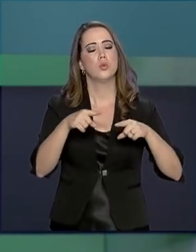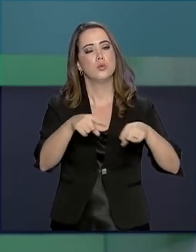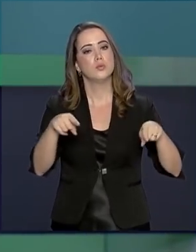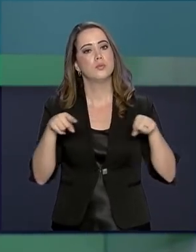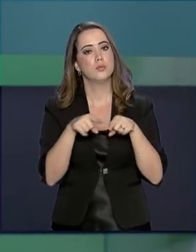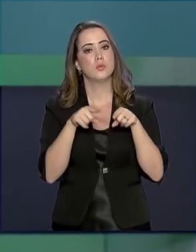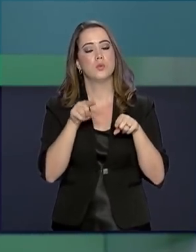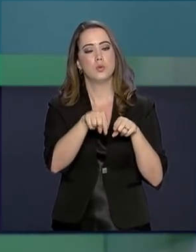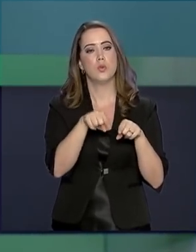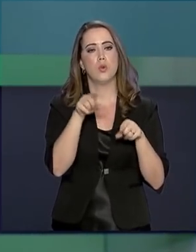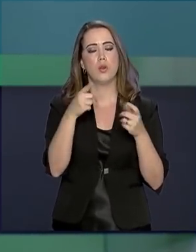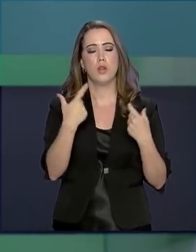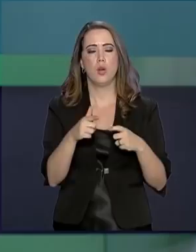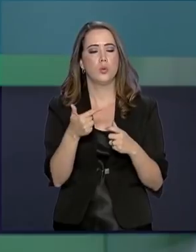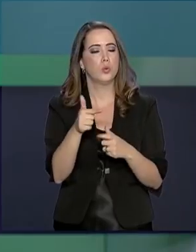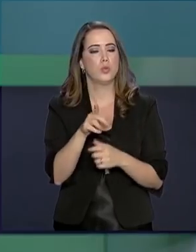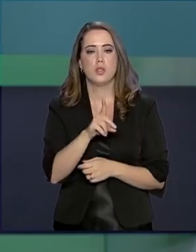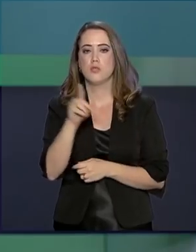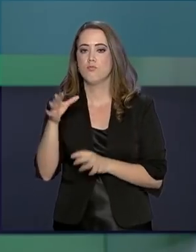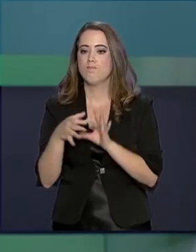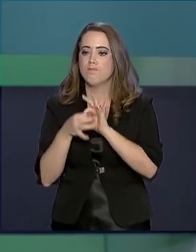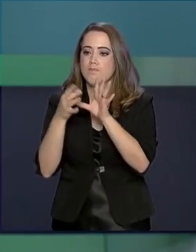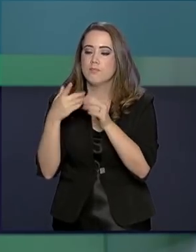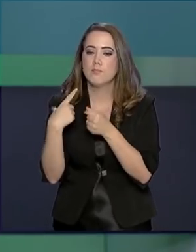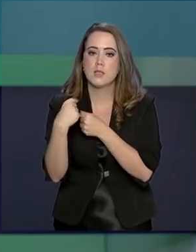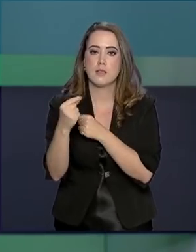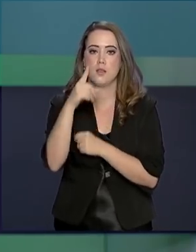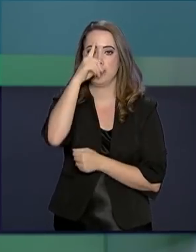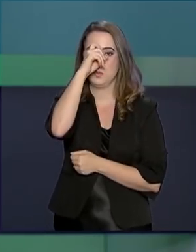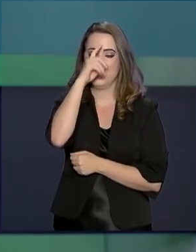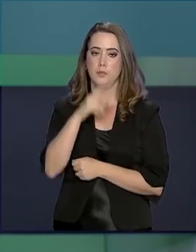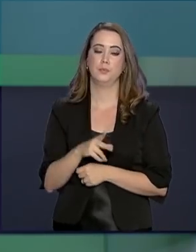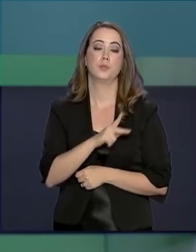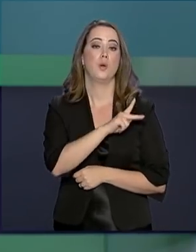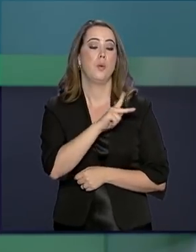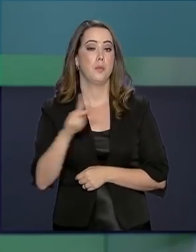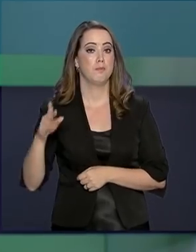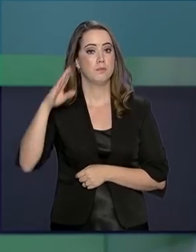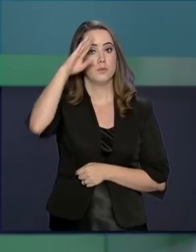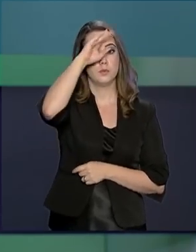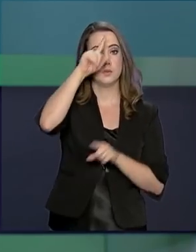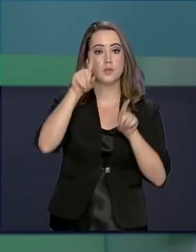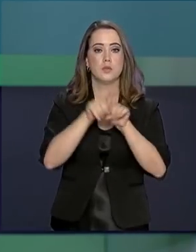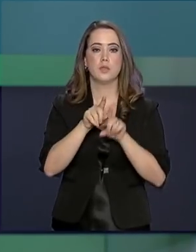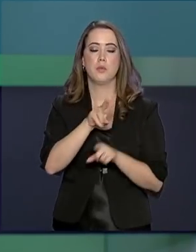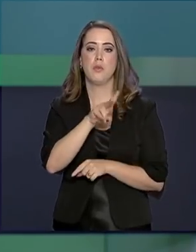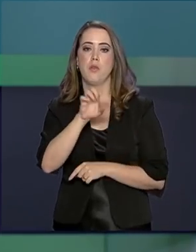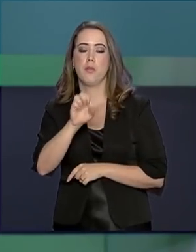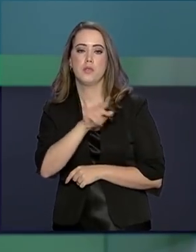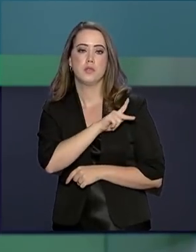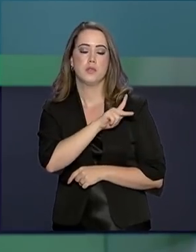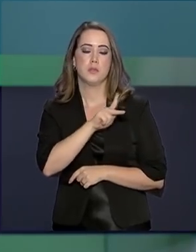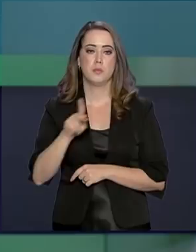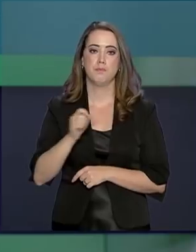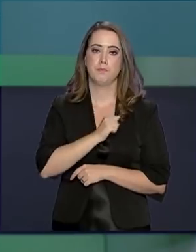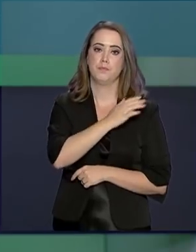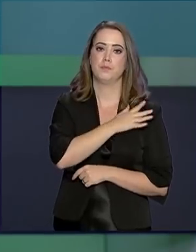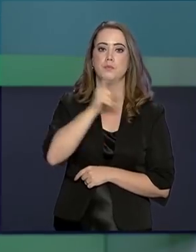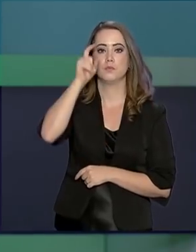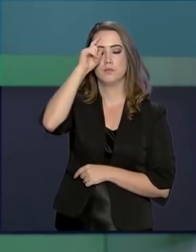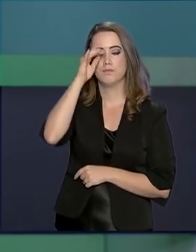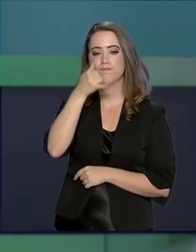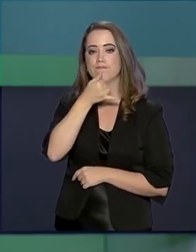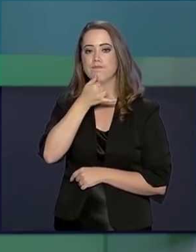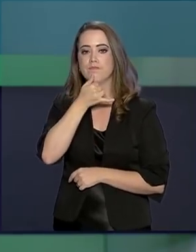do hospital ainda sem previsão de alta Jair bolsonaro e o vice-presidente Hamilton Mourão lamentam a morte do jornalista Ricardo